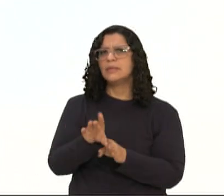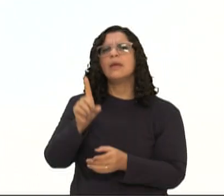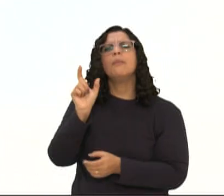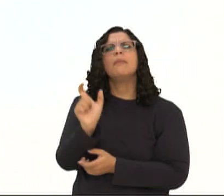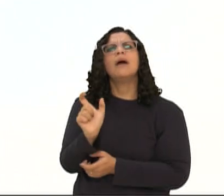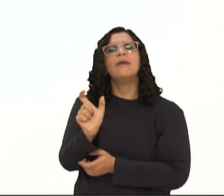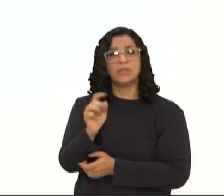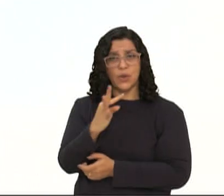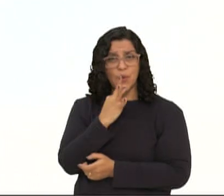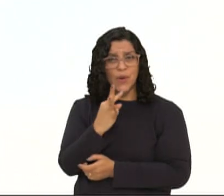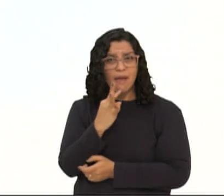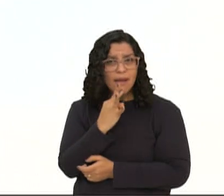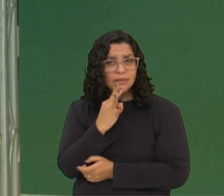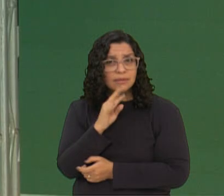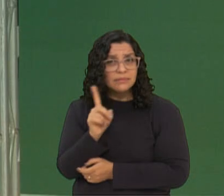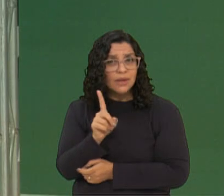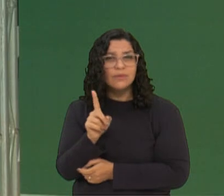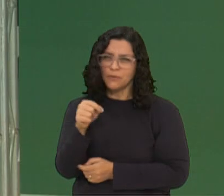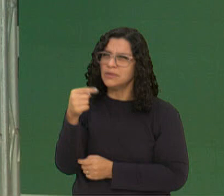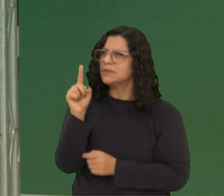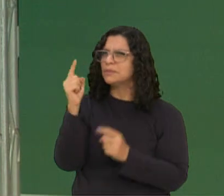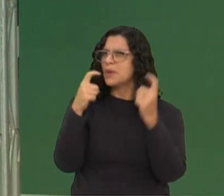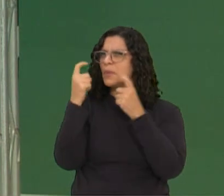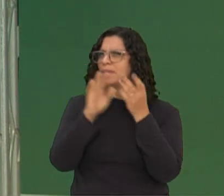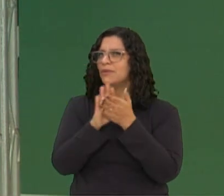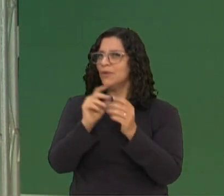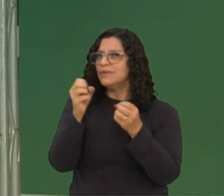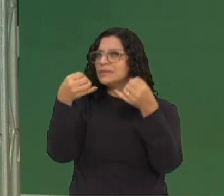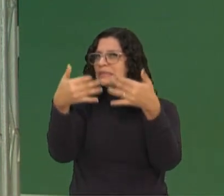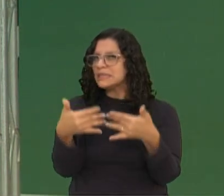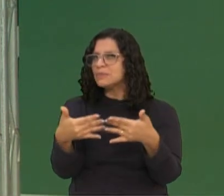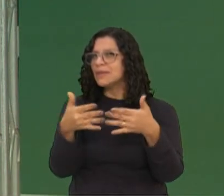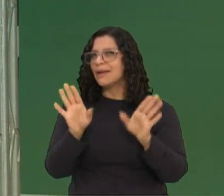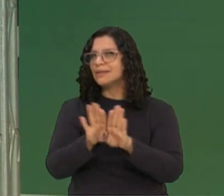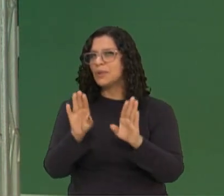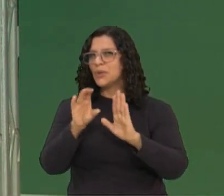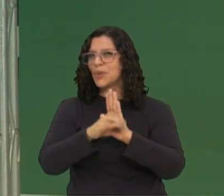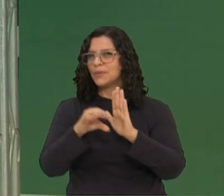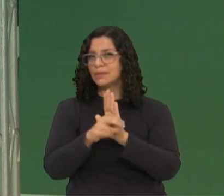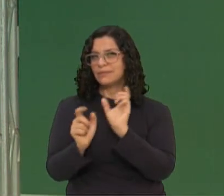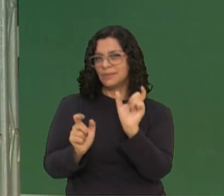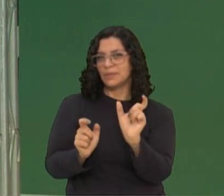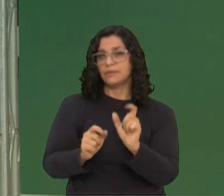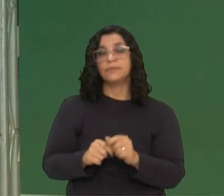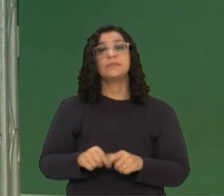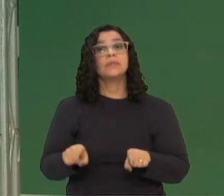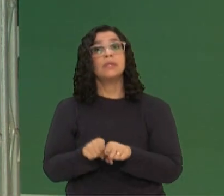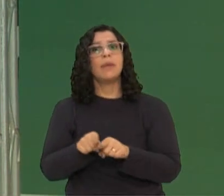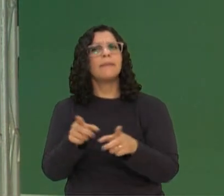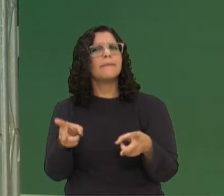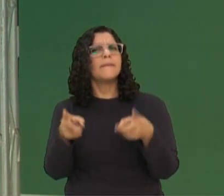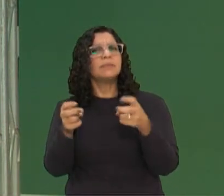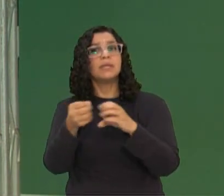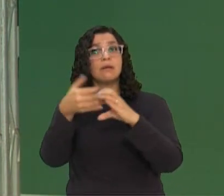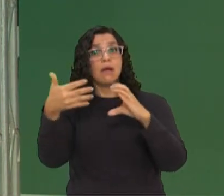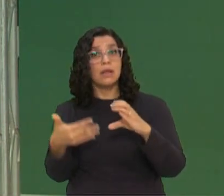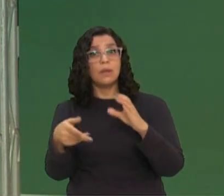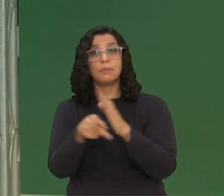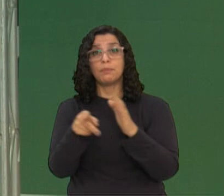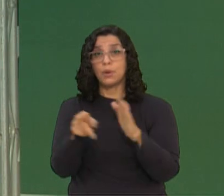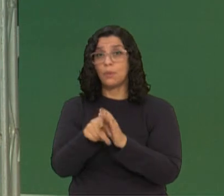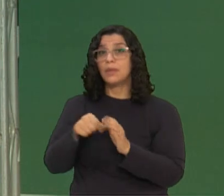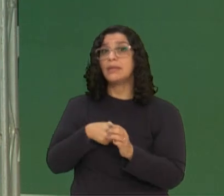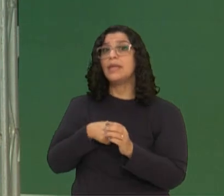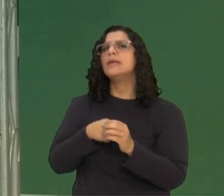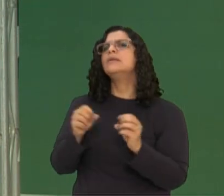despotismo, não sei se vocês estão muito familiarizados, mas não se preocupem, logo nós resolveremos isso. A outra, identificar as características do